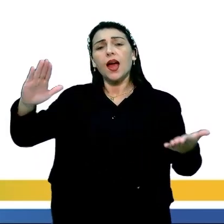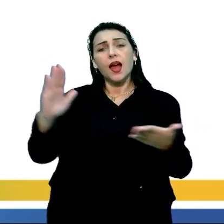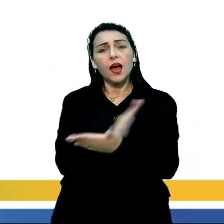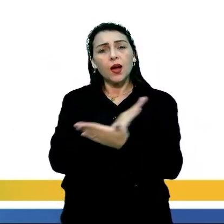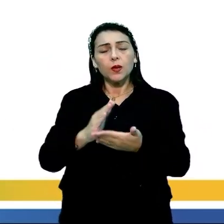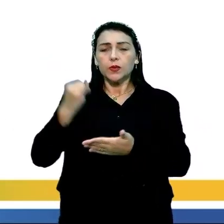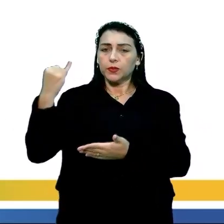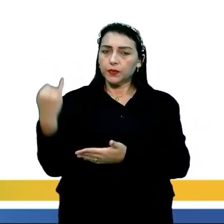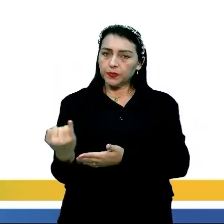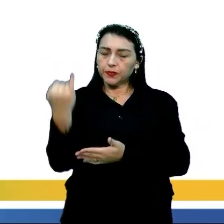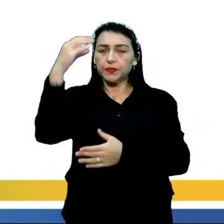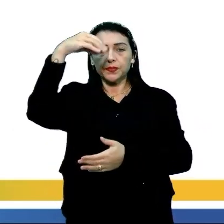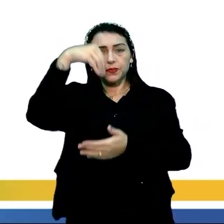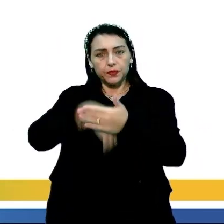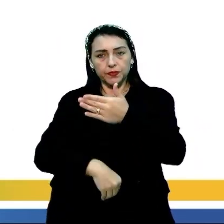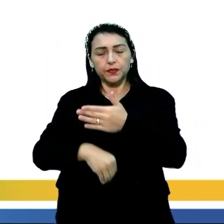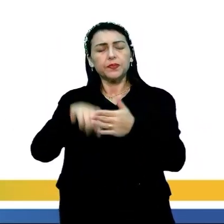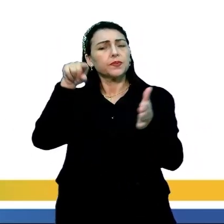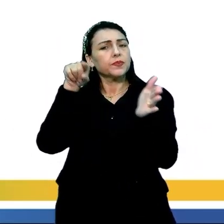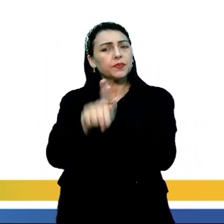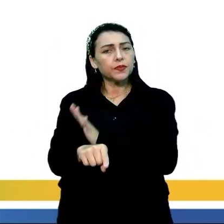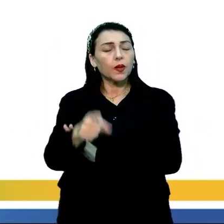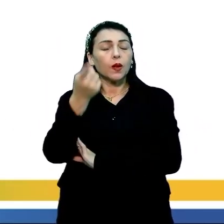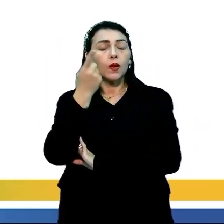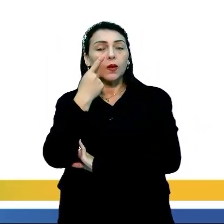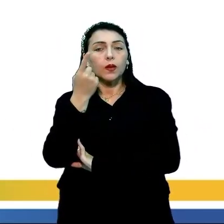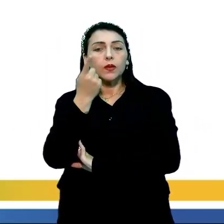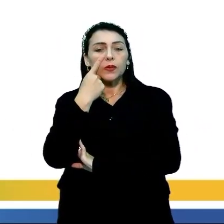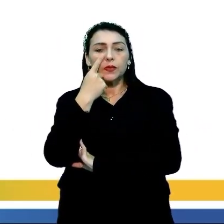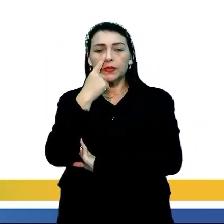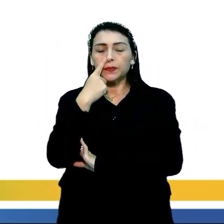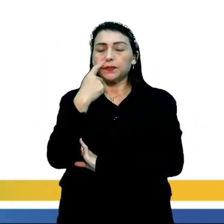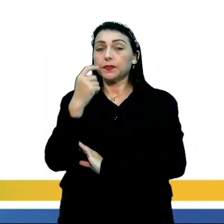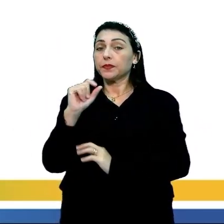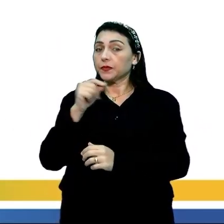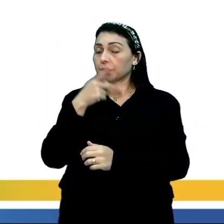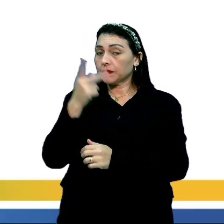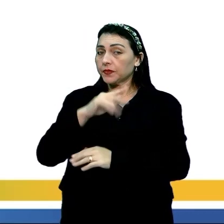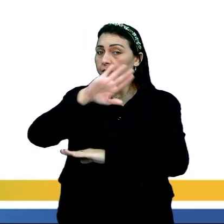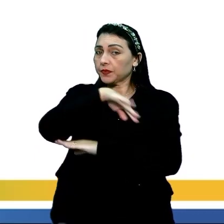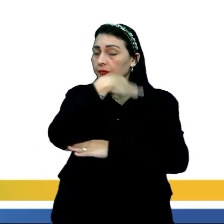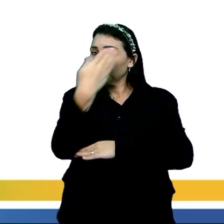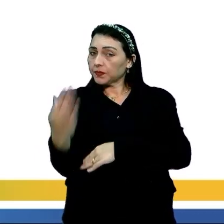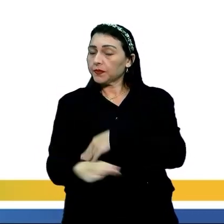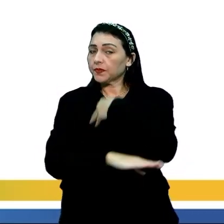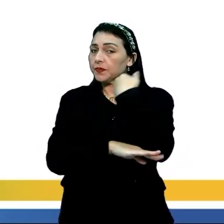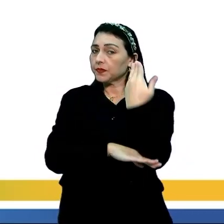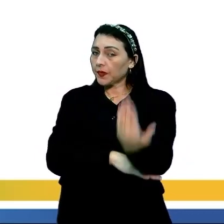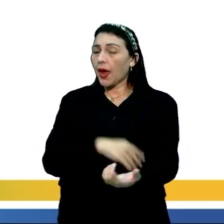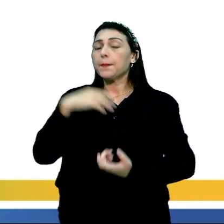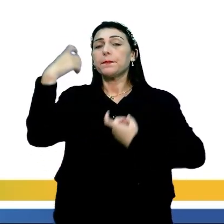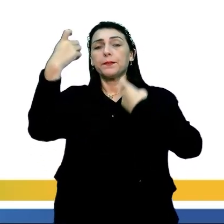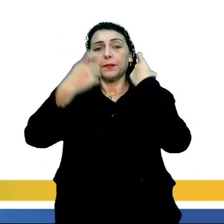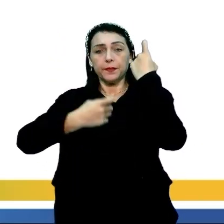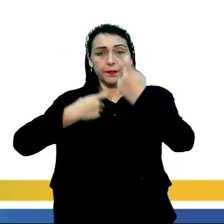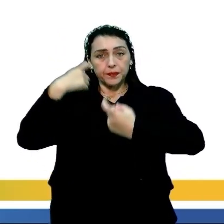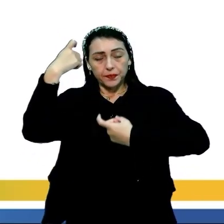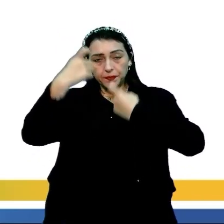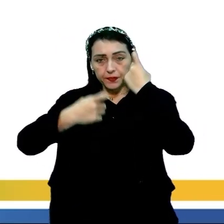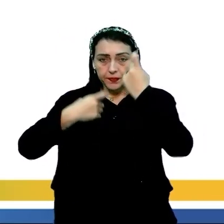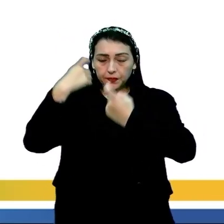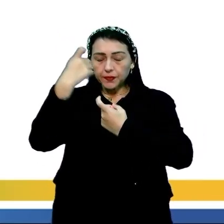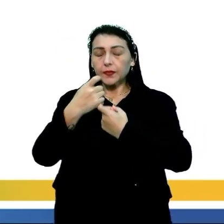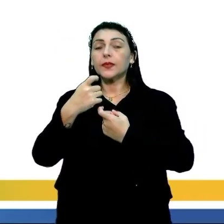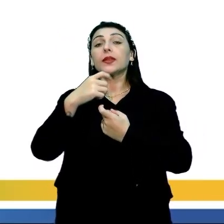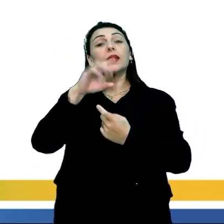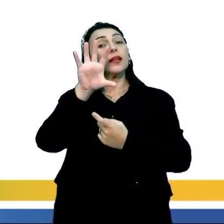pontos importantes dentro da questão. Olha só. A questão diz que o desmatamento é a grande preocupação em relação a